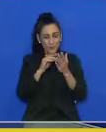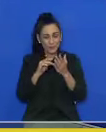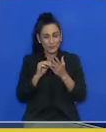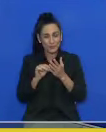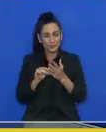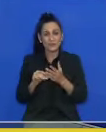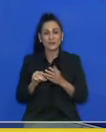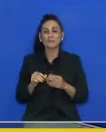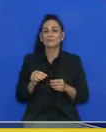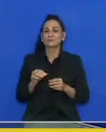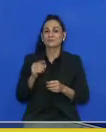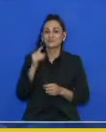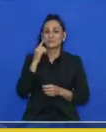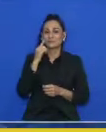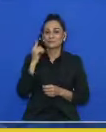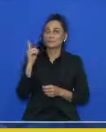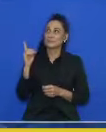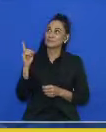Bolas posicionadas.